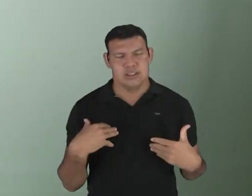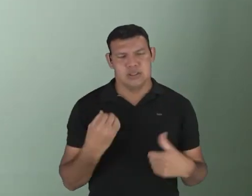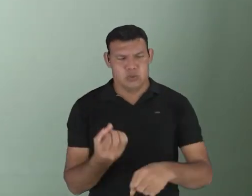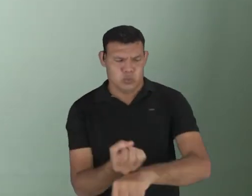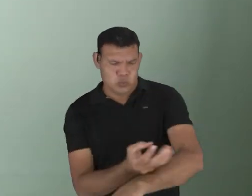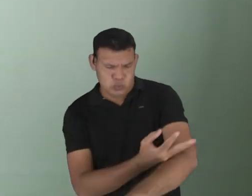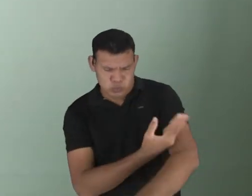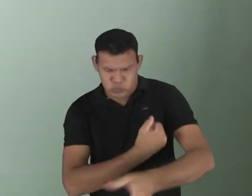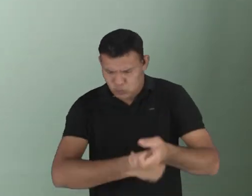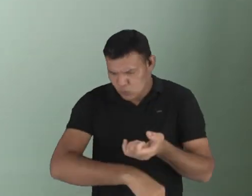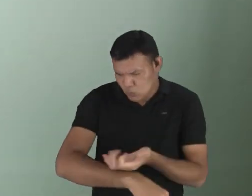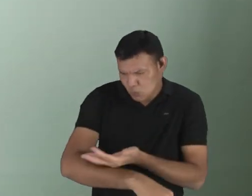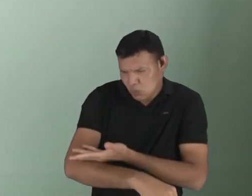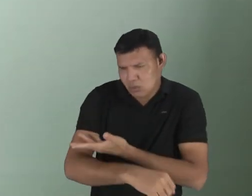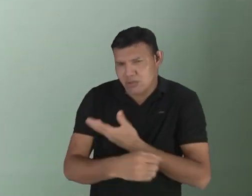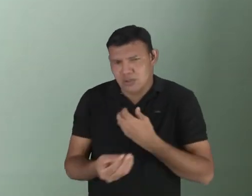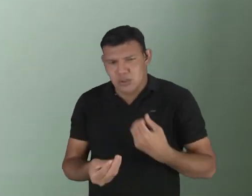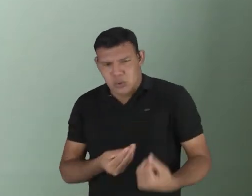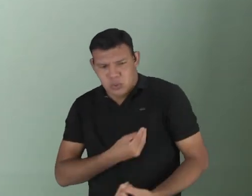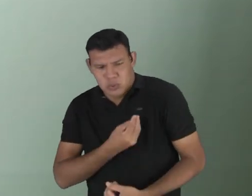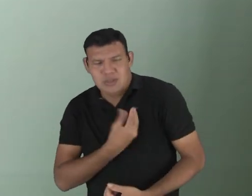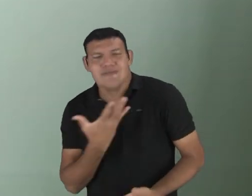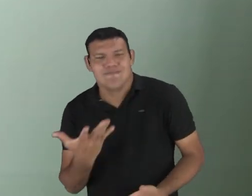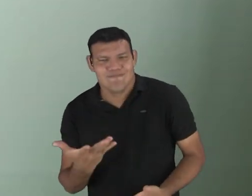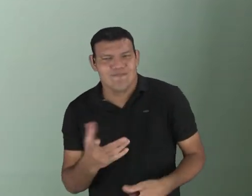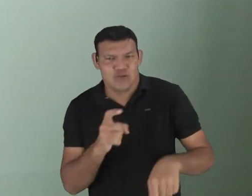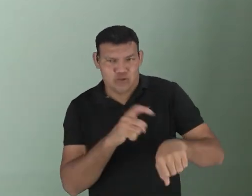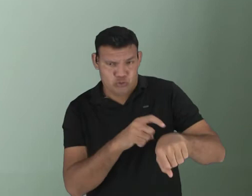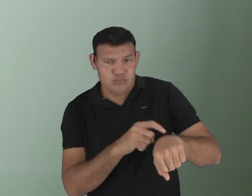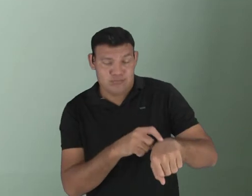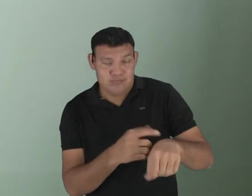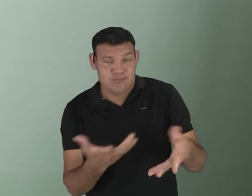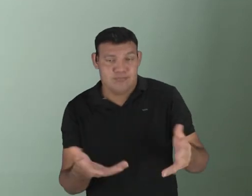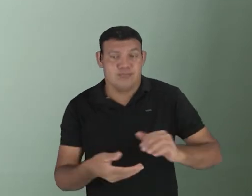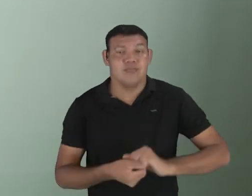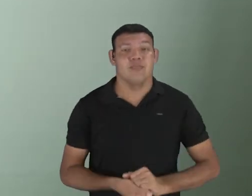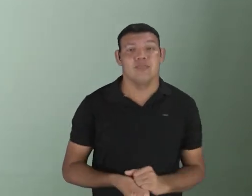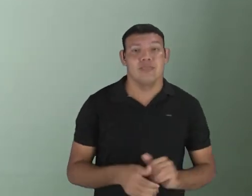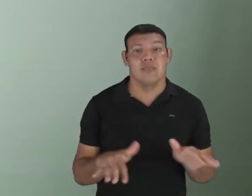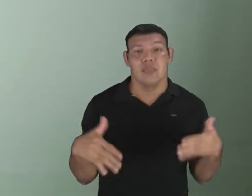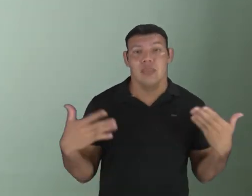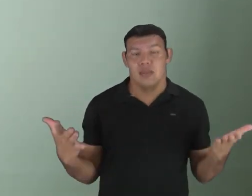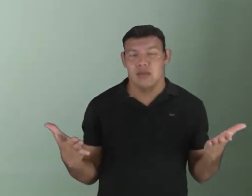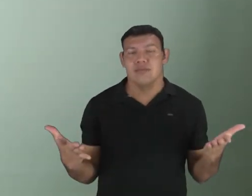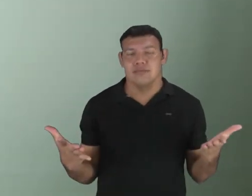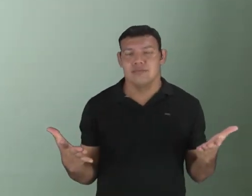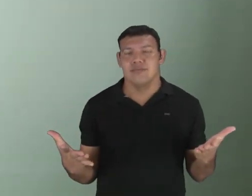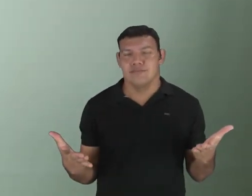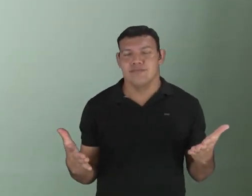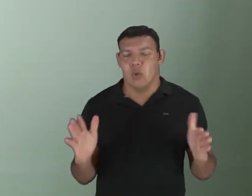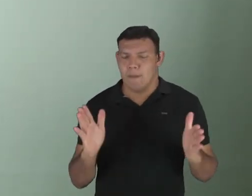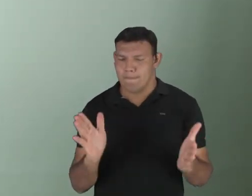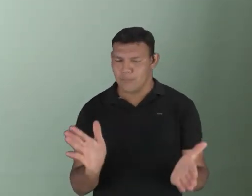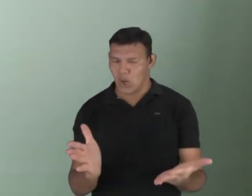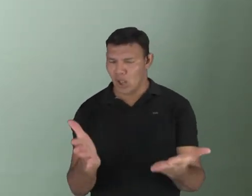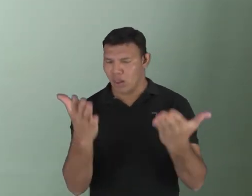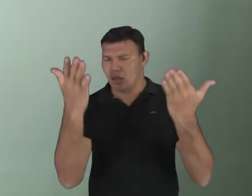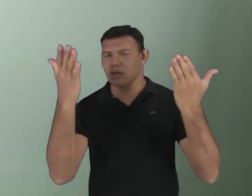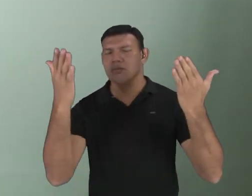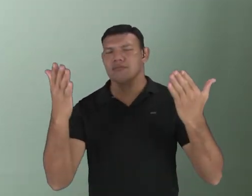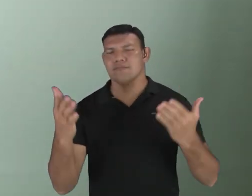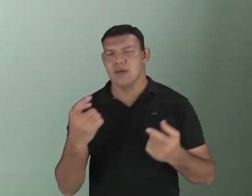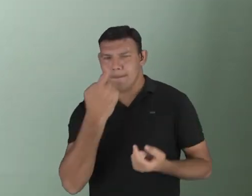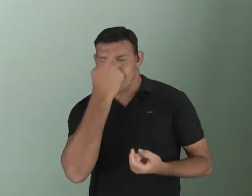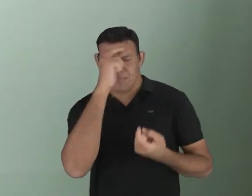próprio corpo, o modo de sentir e viver todas as coisas que nós estamos vivendo no momento, por exemplo. E isso ele